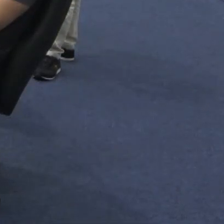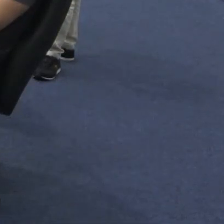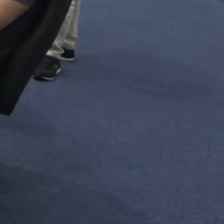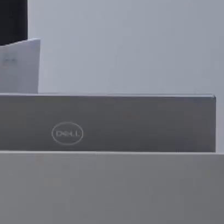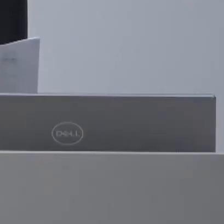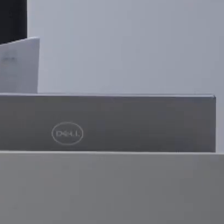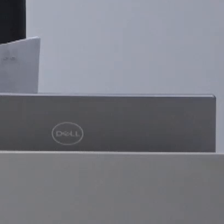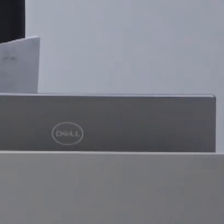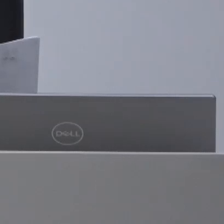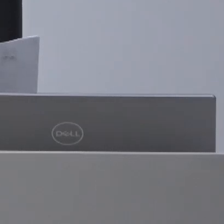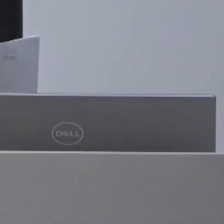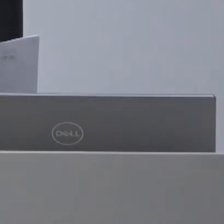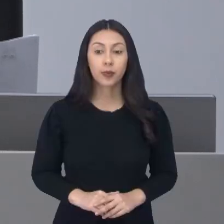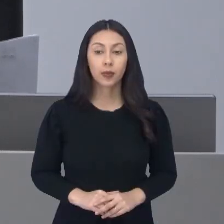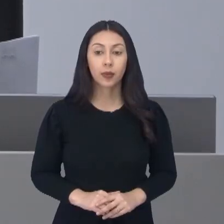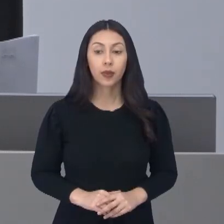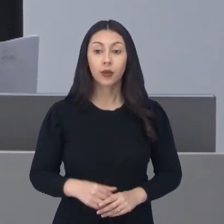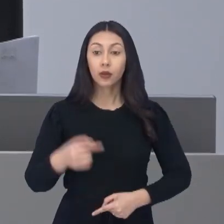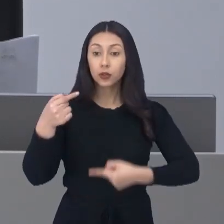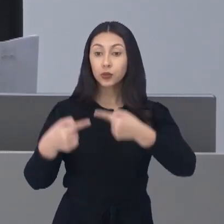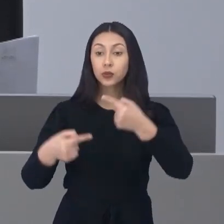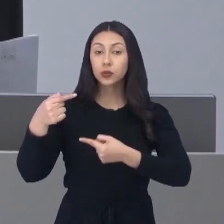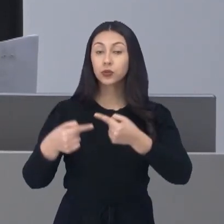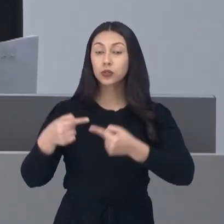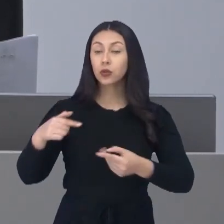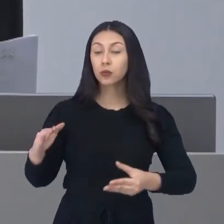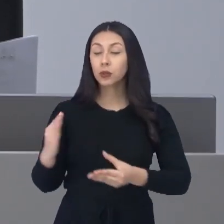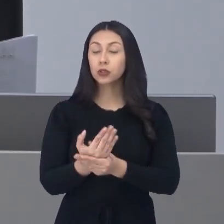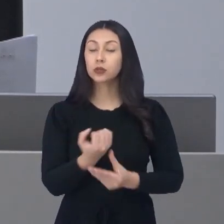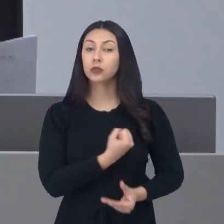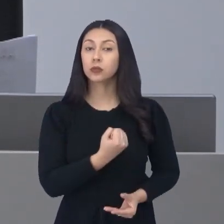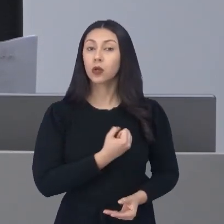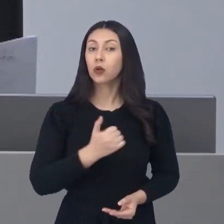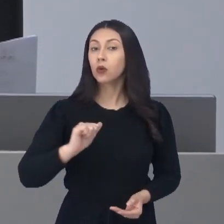Em discussão, o processo de número